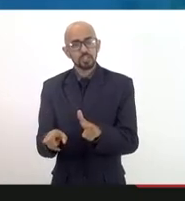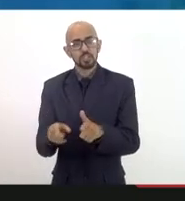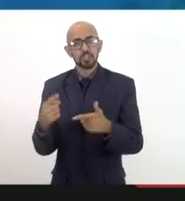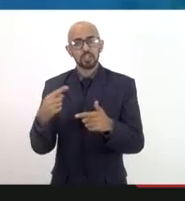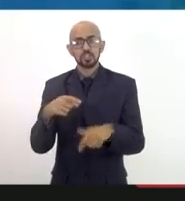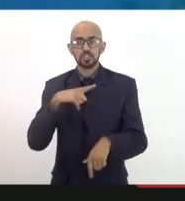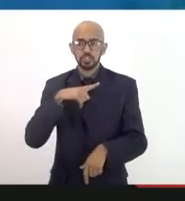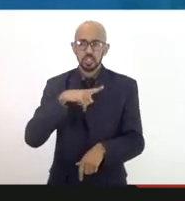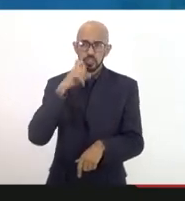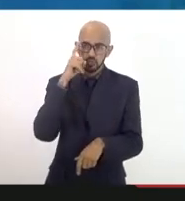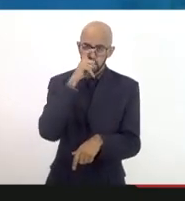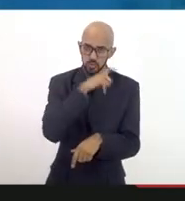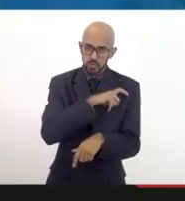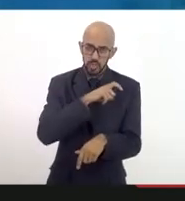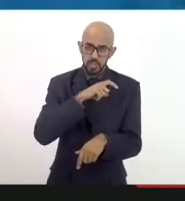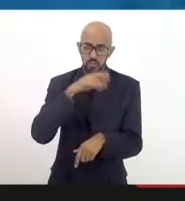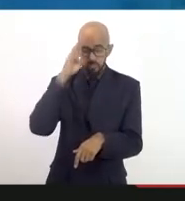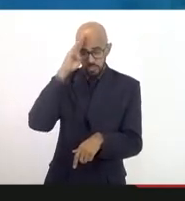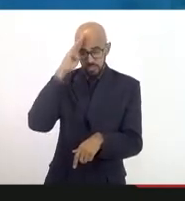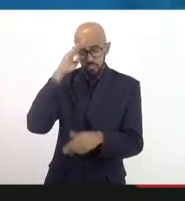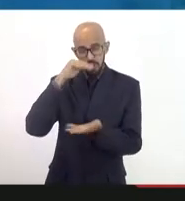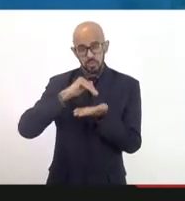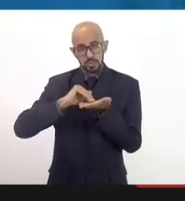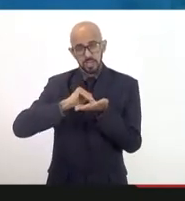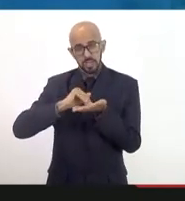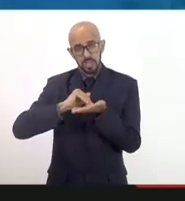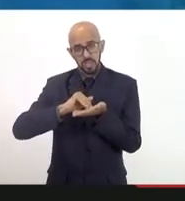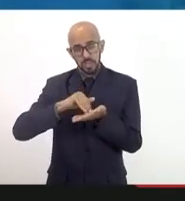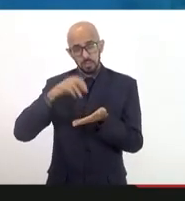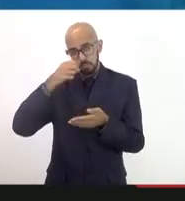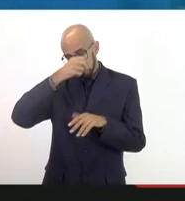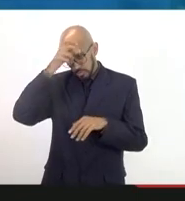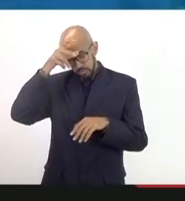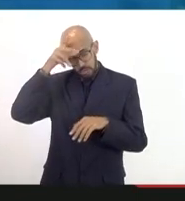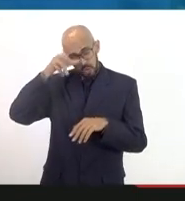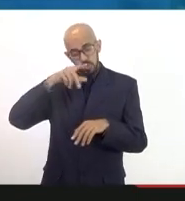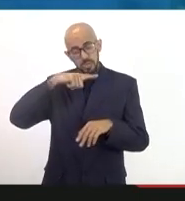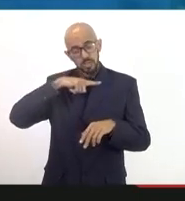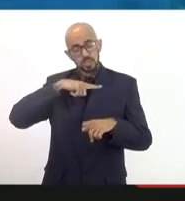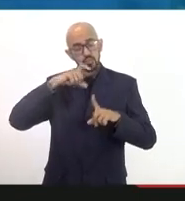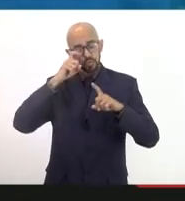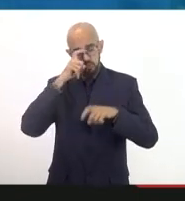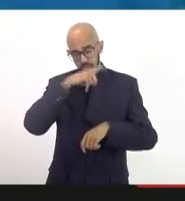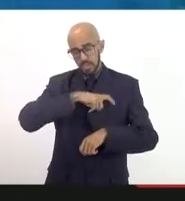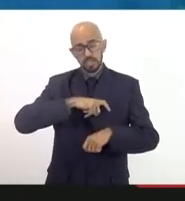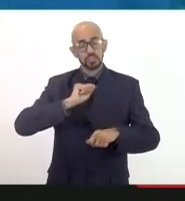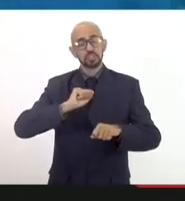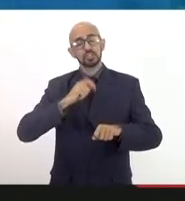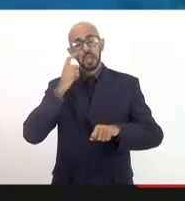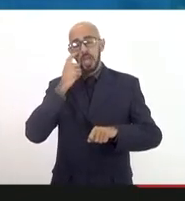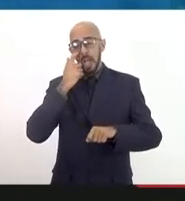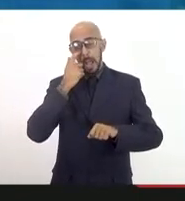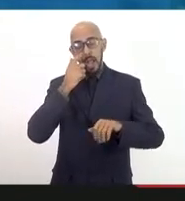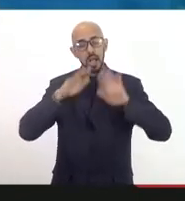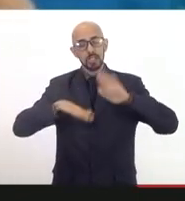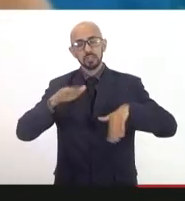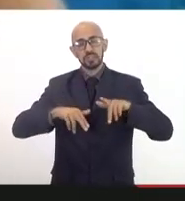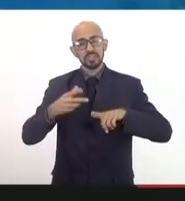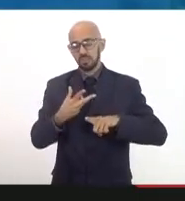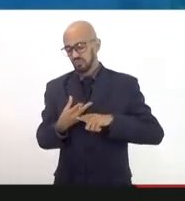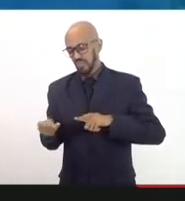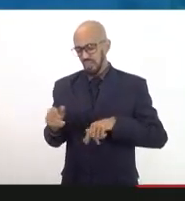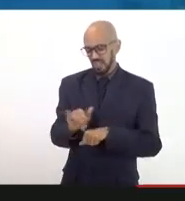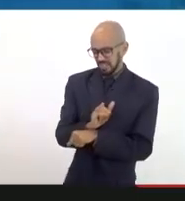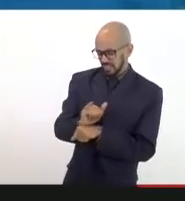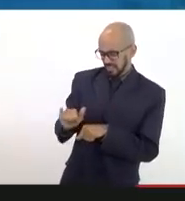com as secretarias, principalmente municipal de saúde, tenho tido muita dificuldade discutir isso. Há uma fuga, muitas vezes, da discussão, é um assunto, aí vem